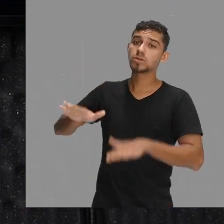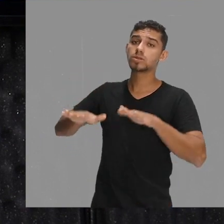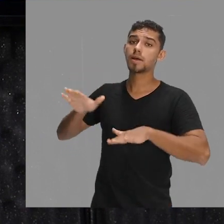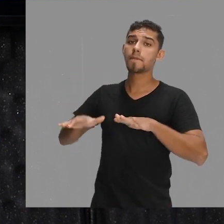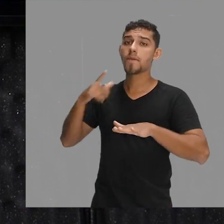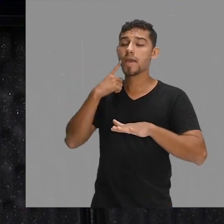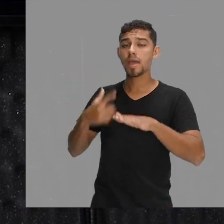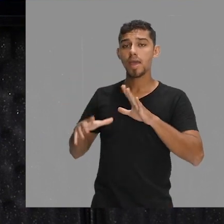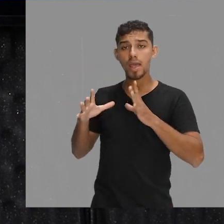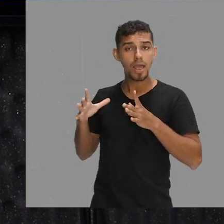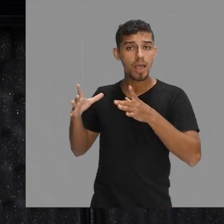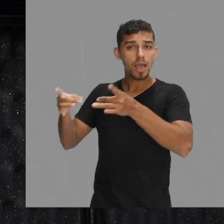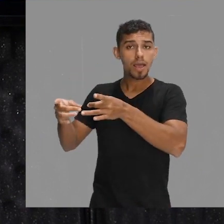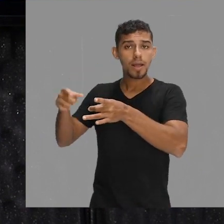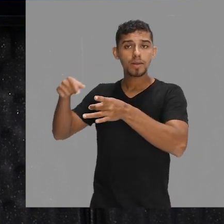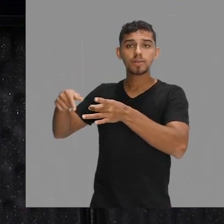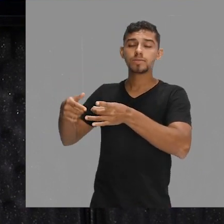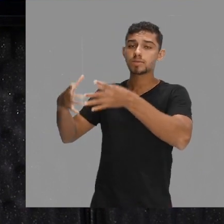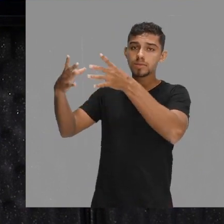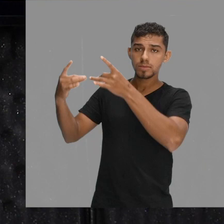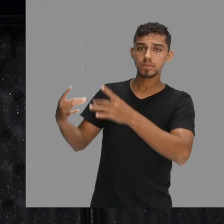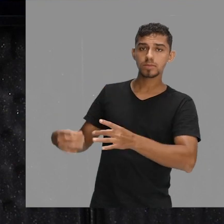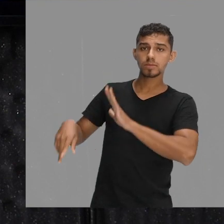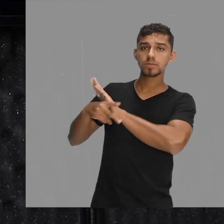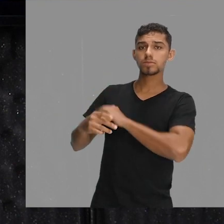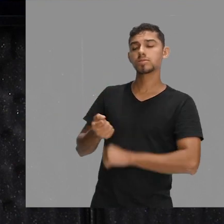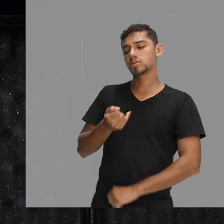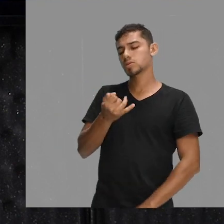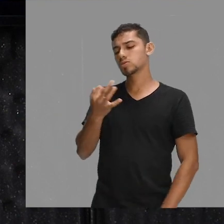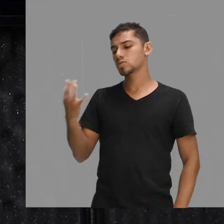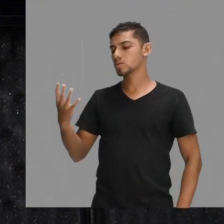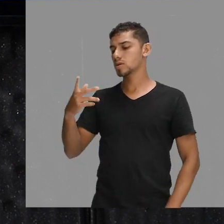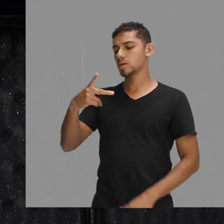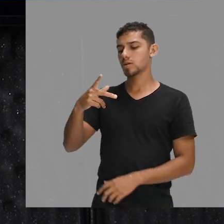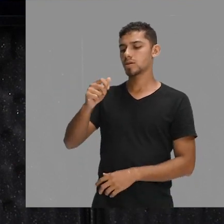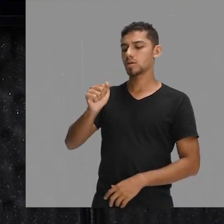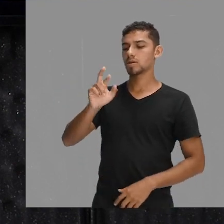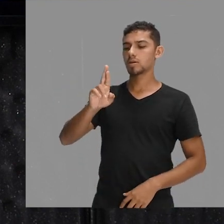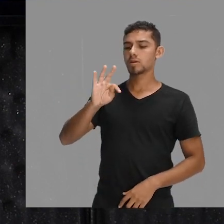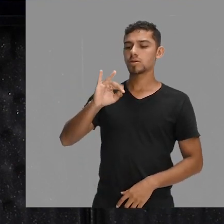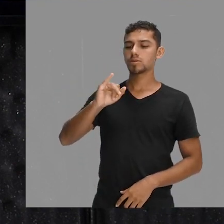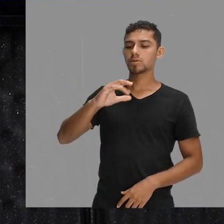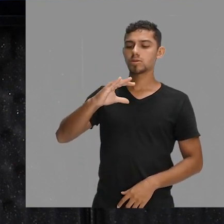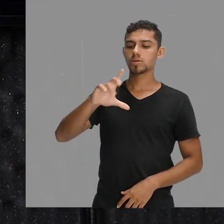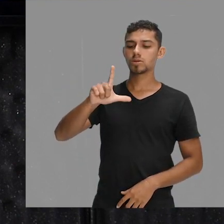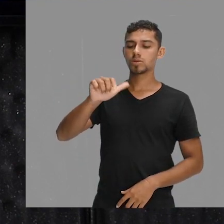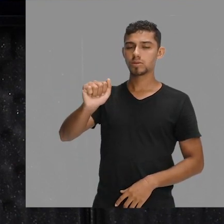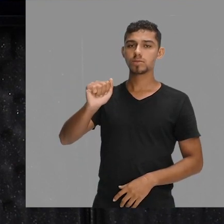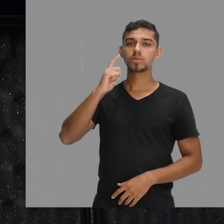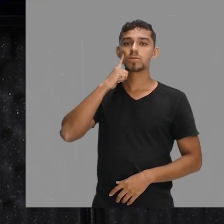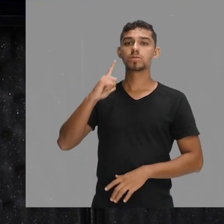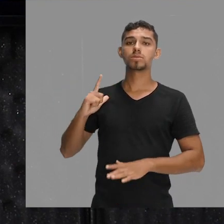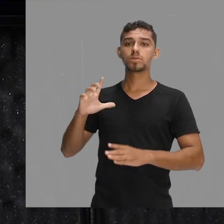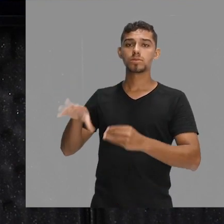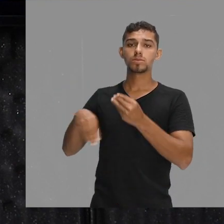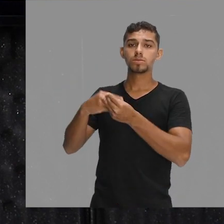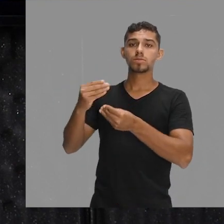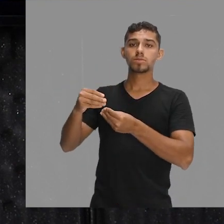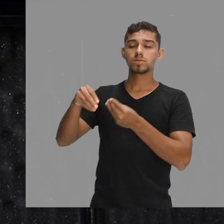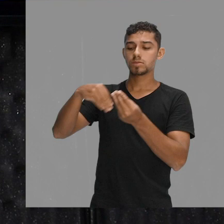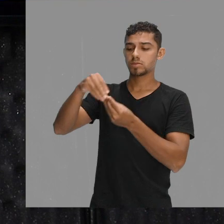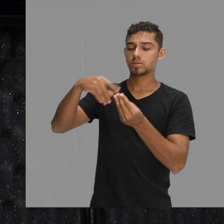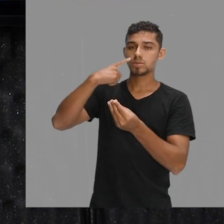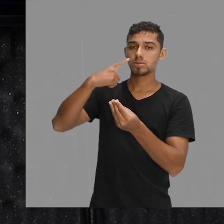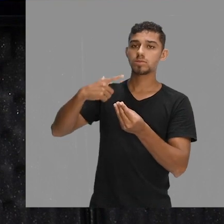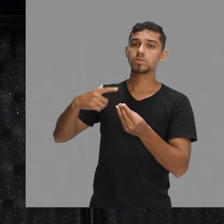dependem exclusivamente da quantidade de partículas que nós dissolvemos no solvente para poder